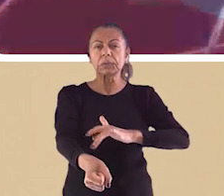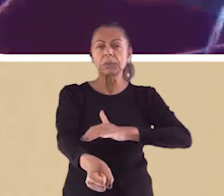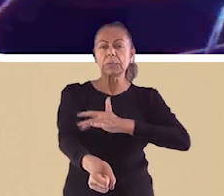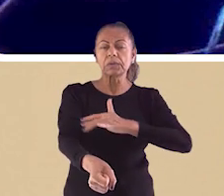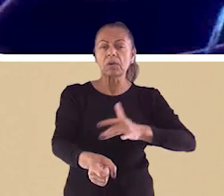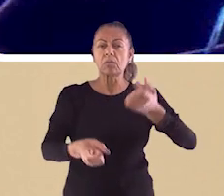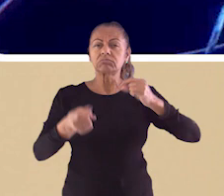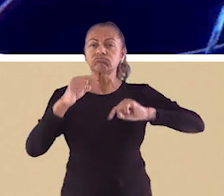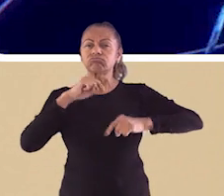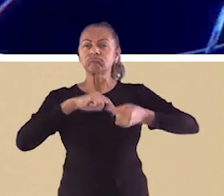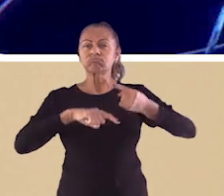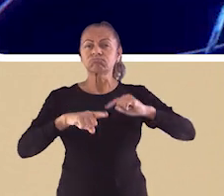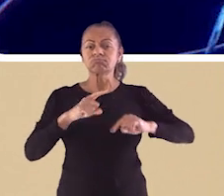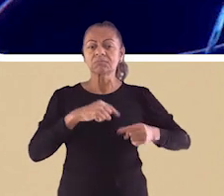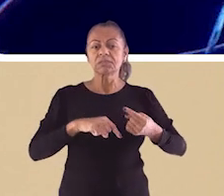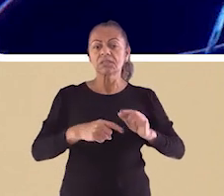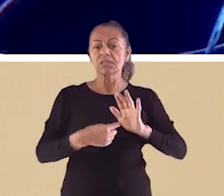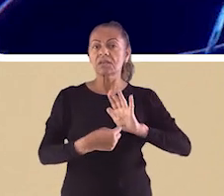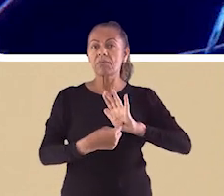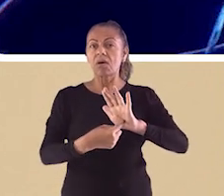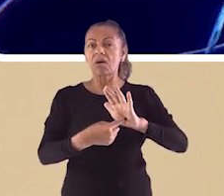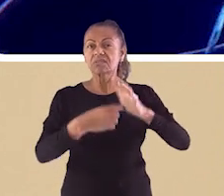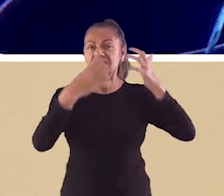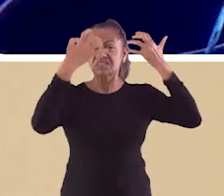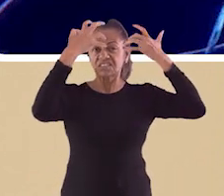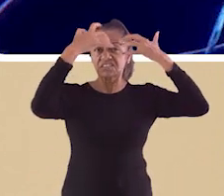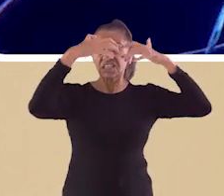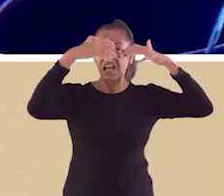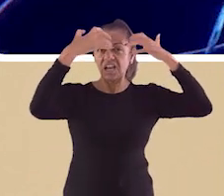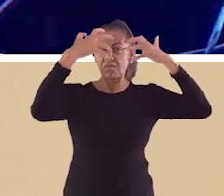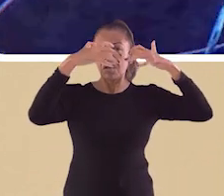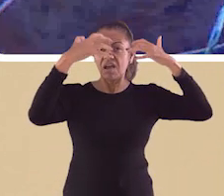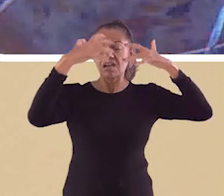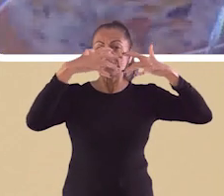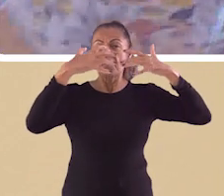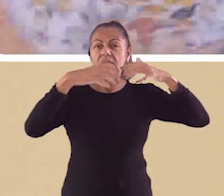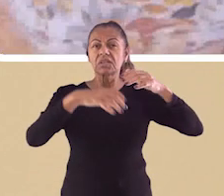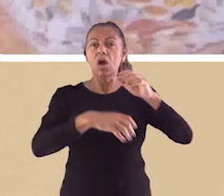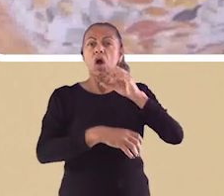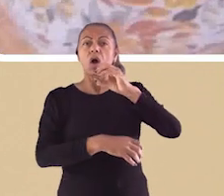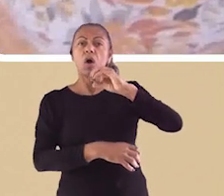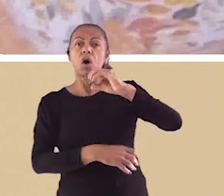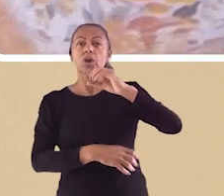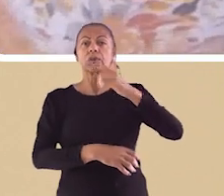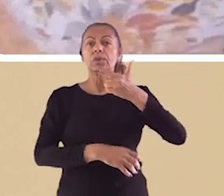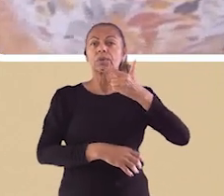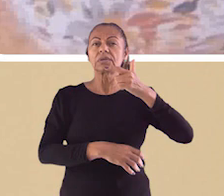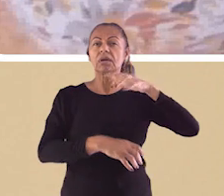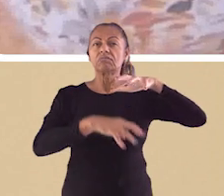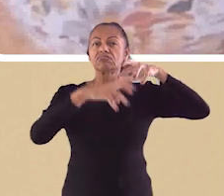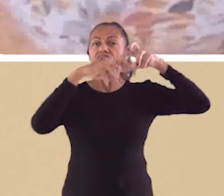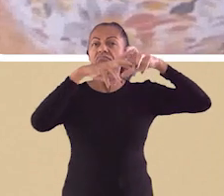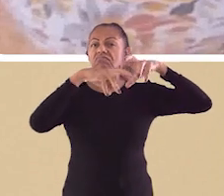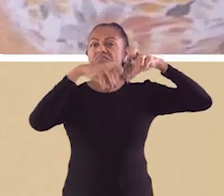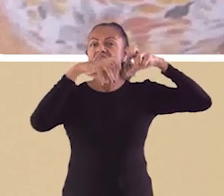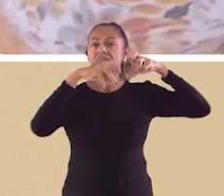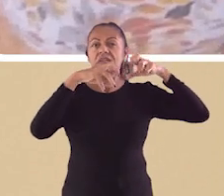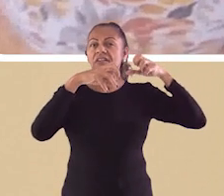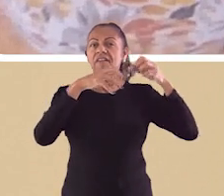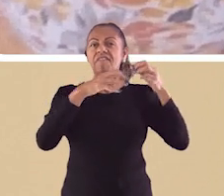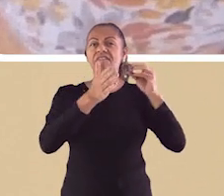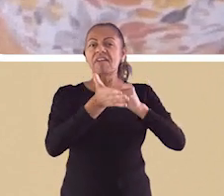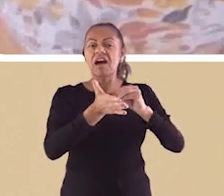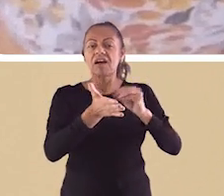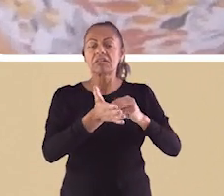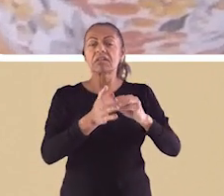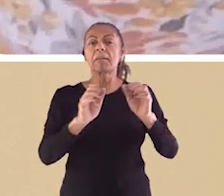de neurônios que podem ser responsáveis pela coordenação motora, pela movimentação. E existem sinais de que o cérebro não